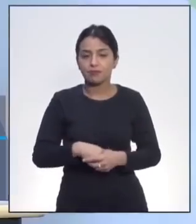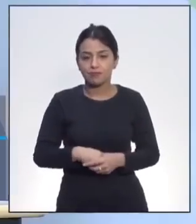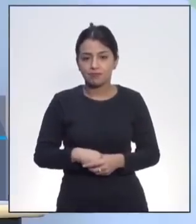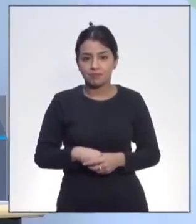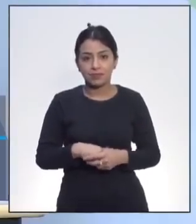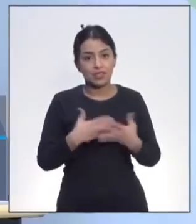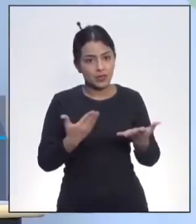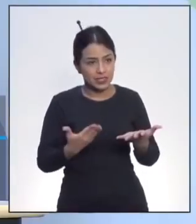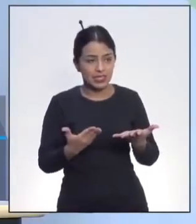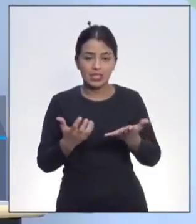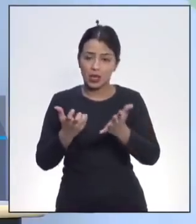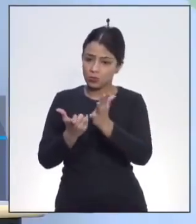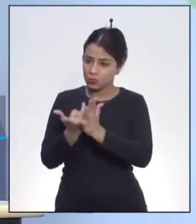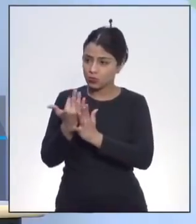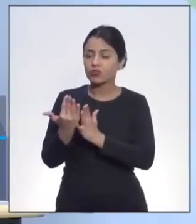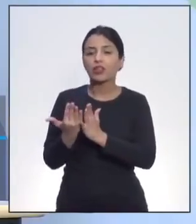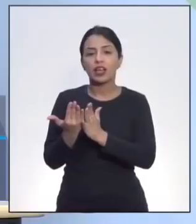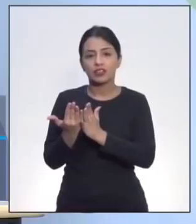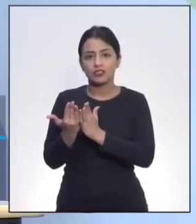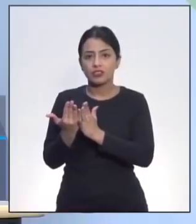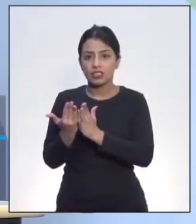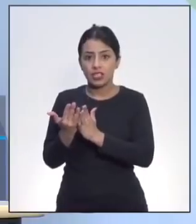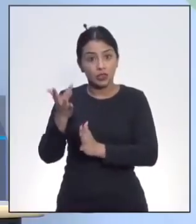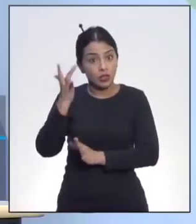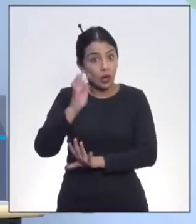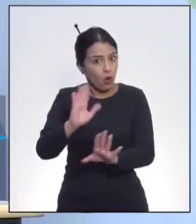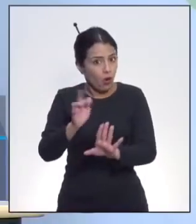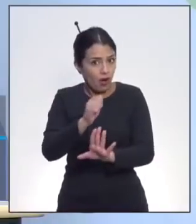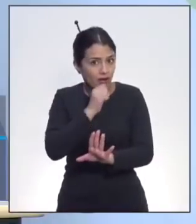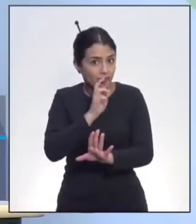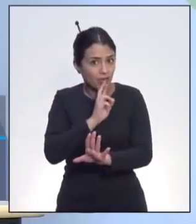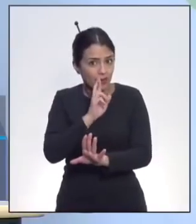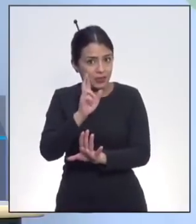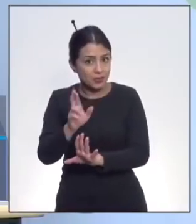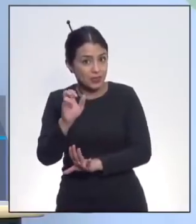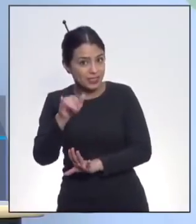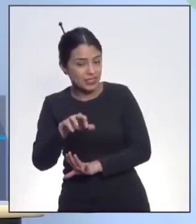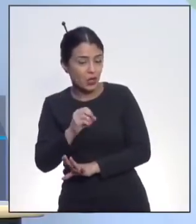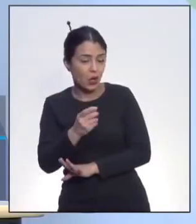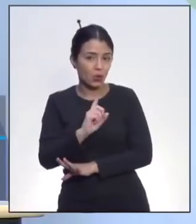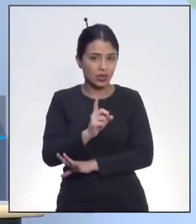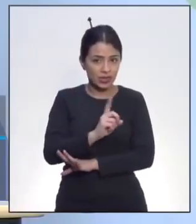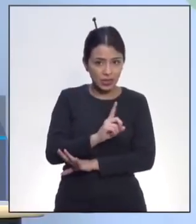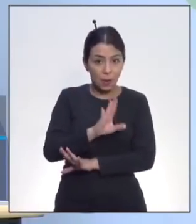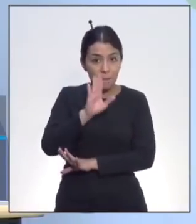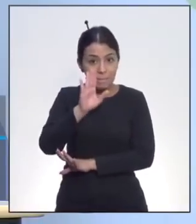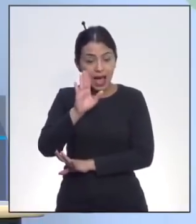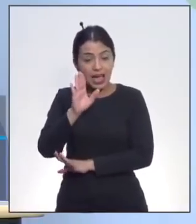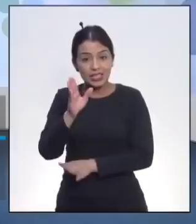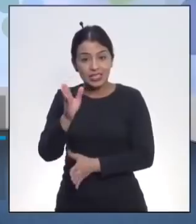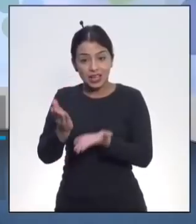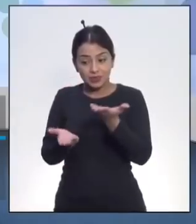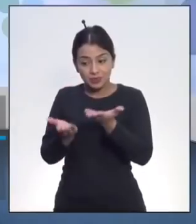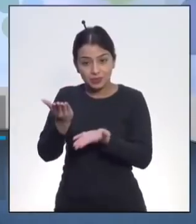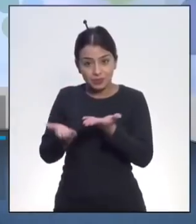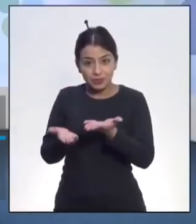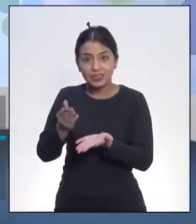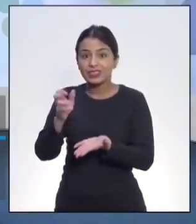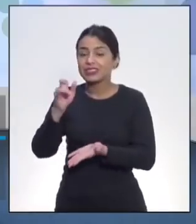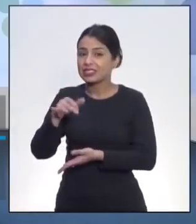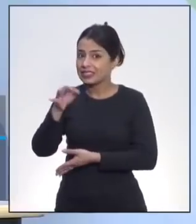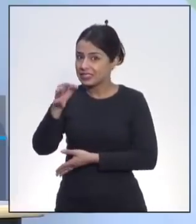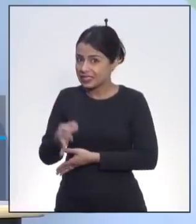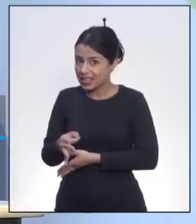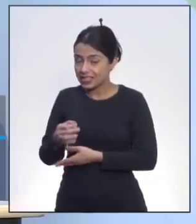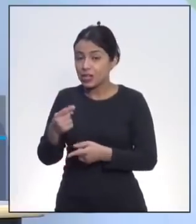tudo bem, a unidade de medida... ainda não estou falando se a resposta está certa, tá, gente? Mas a unidade de medida está correto. Está correto. Que foi